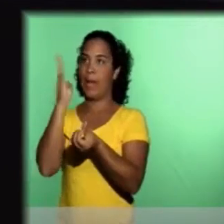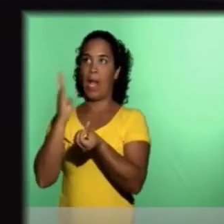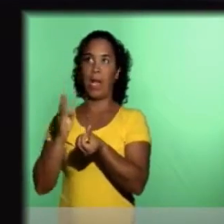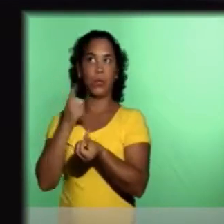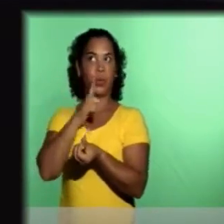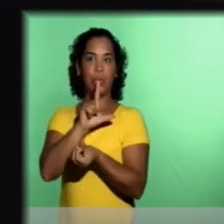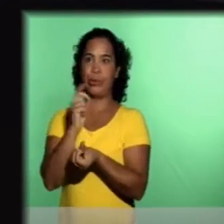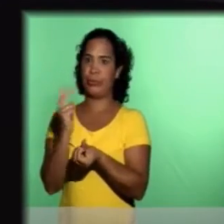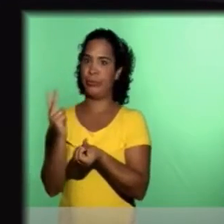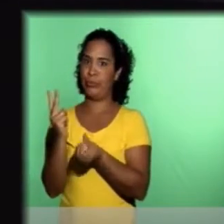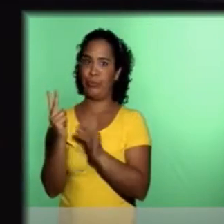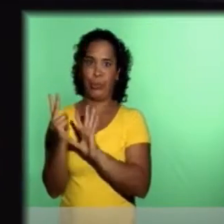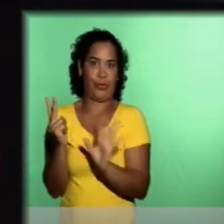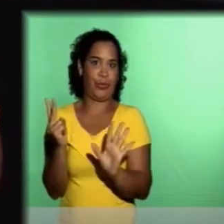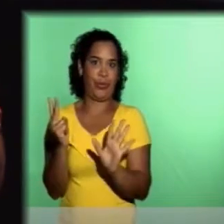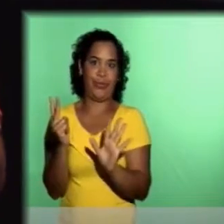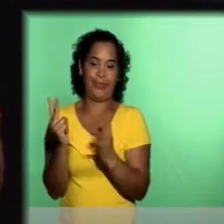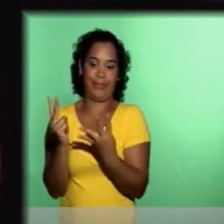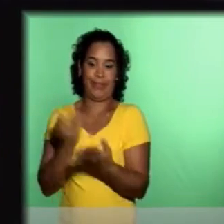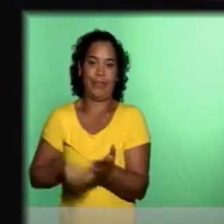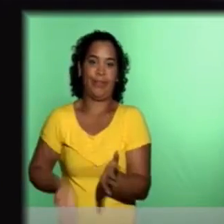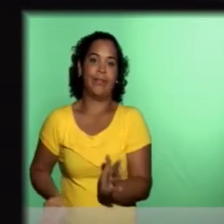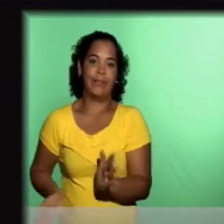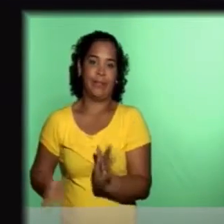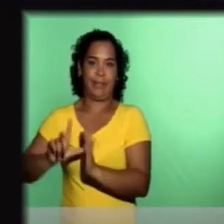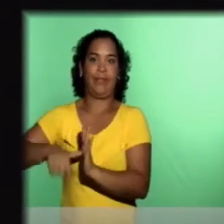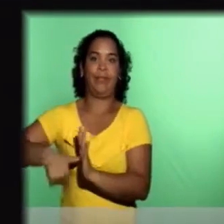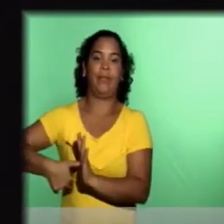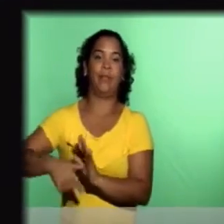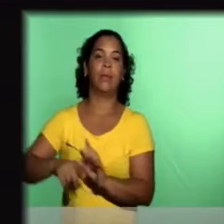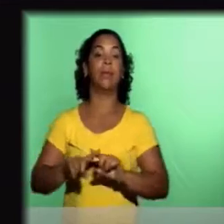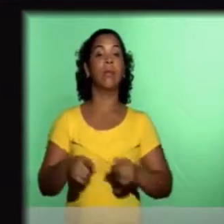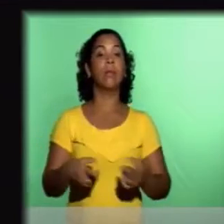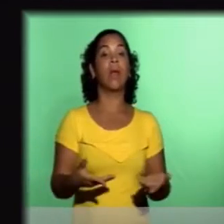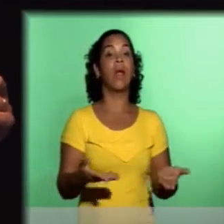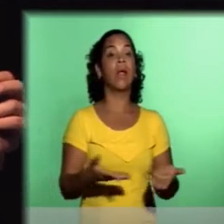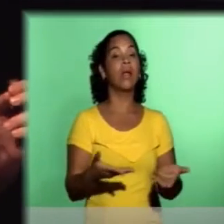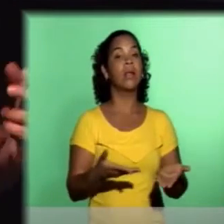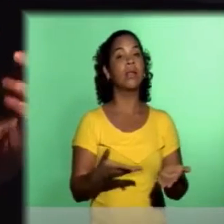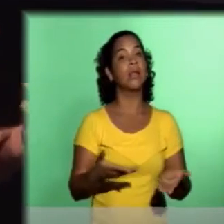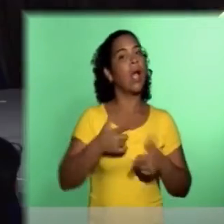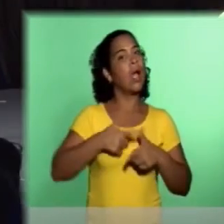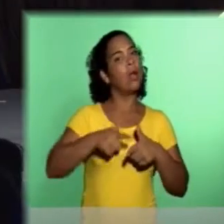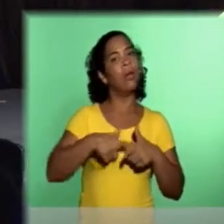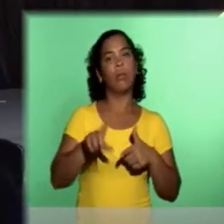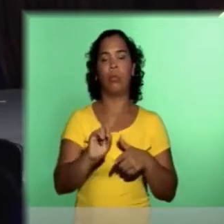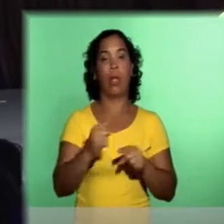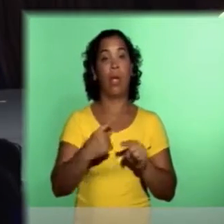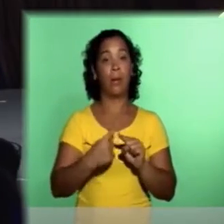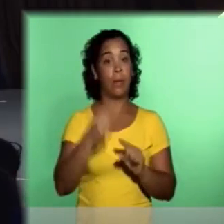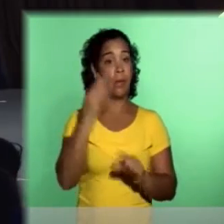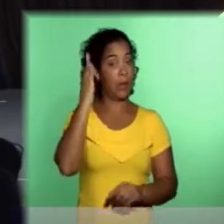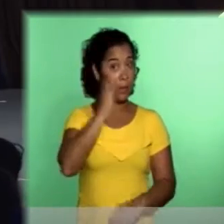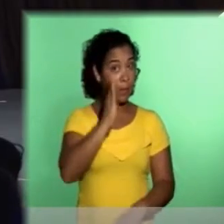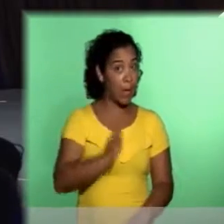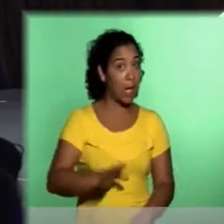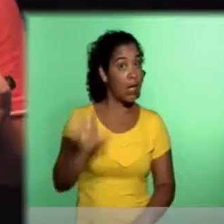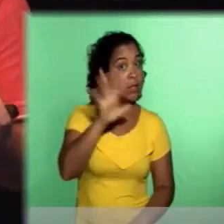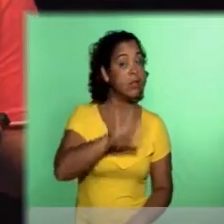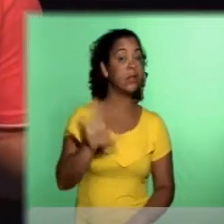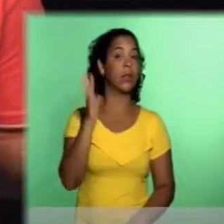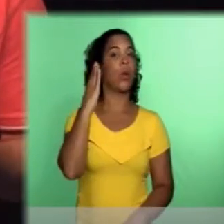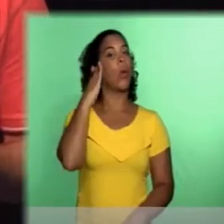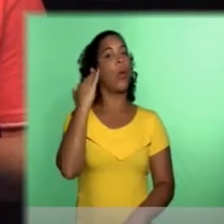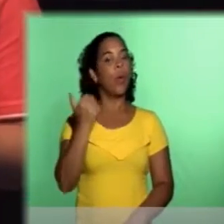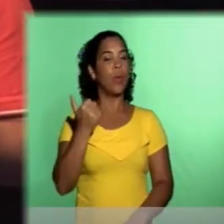cumpriu 1 das metas, porque não foi nunca um problema para o Brasil. O Brasil cumpriu, é considerado que o Brasil cumpriu a universalização do